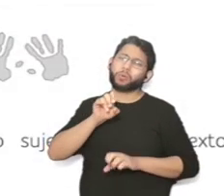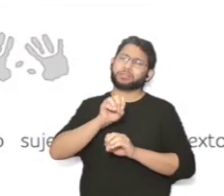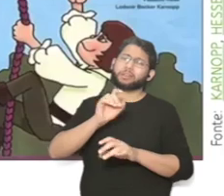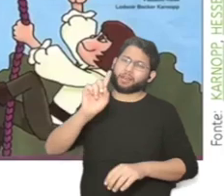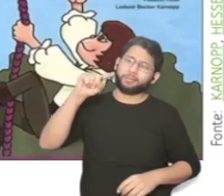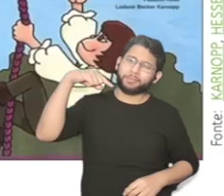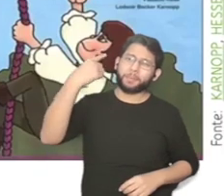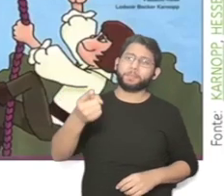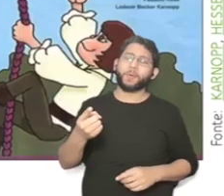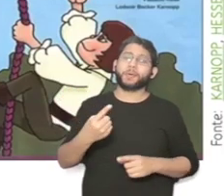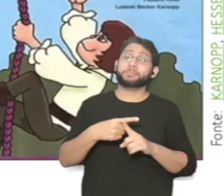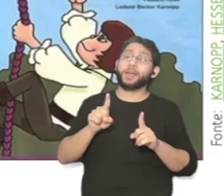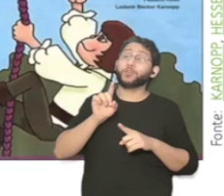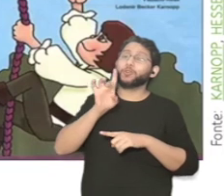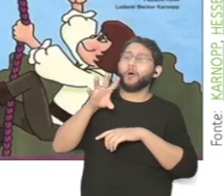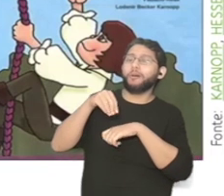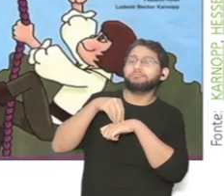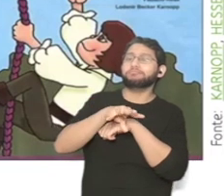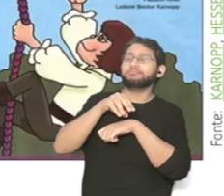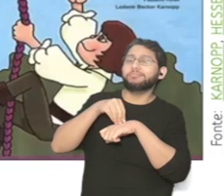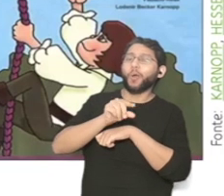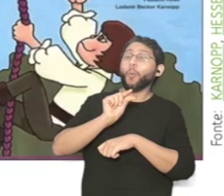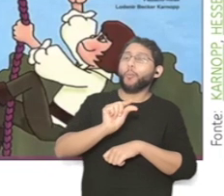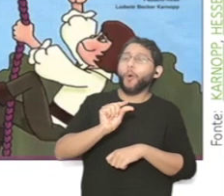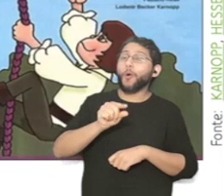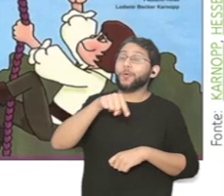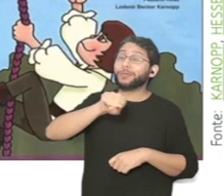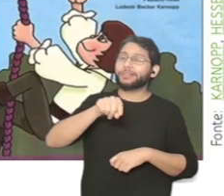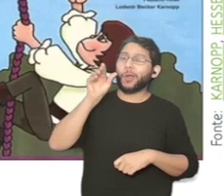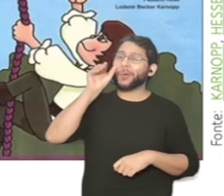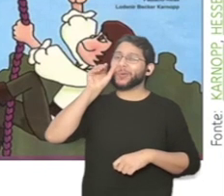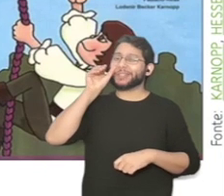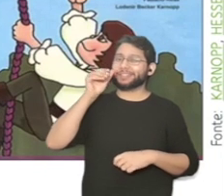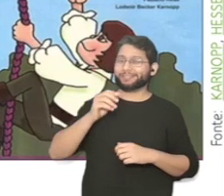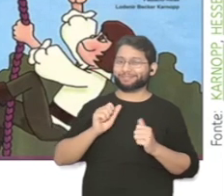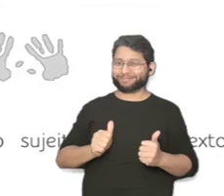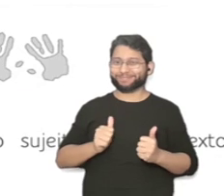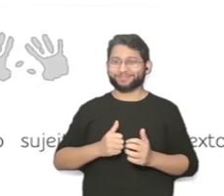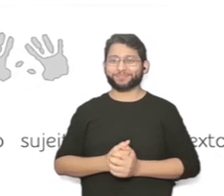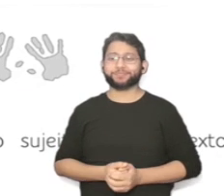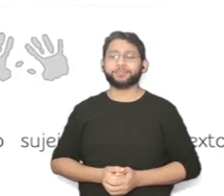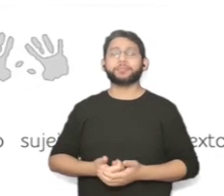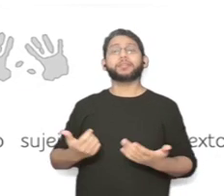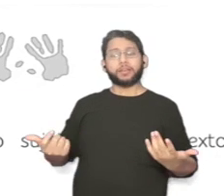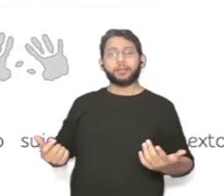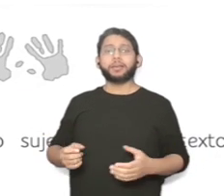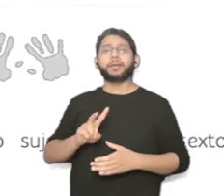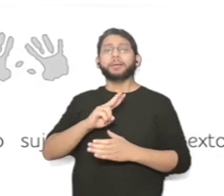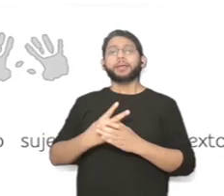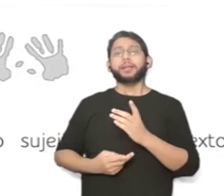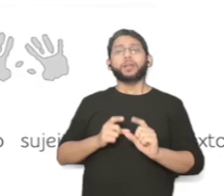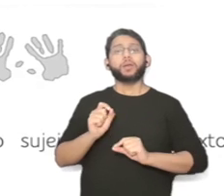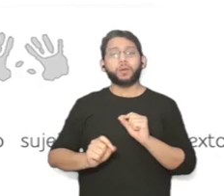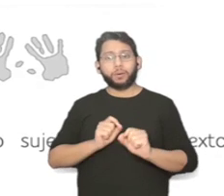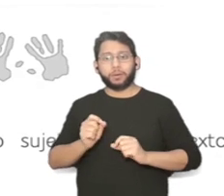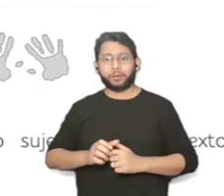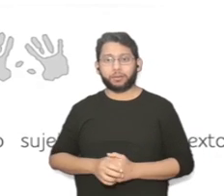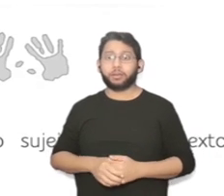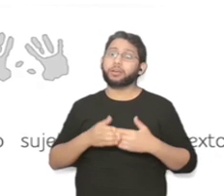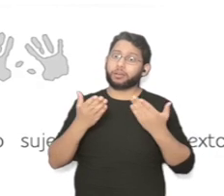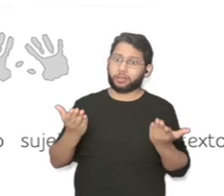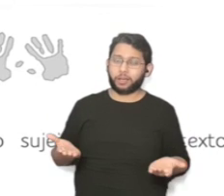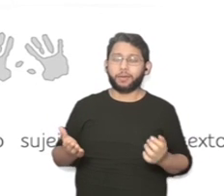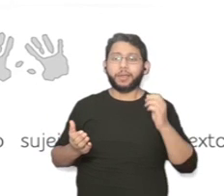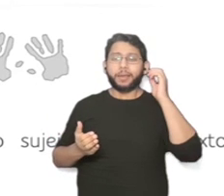esse gostinho aqui para falar um pouquinho sobre bilinguismo, sobre a abordagem bilíngue. Outra coisa da abordagem